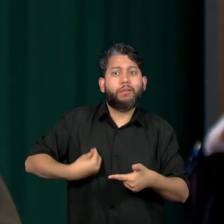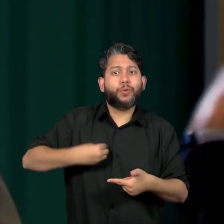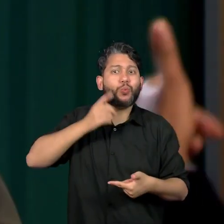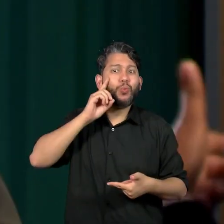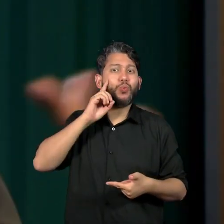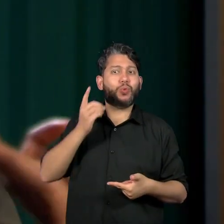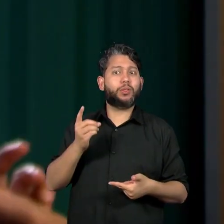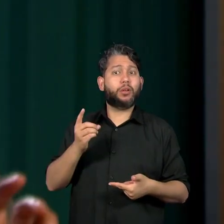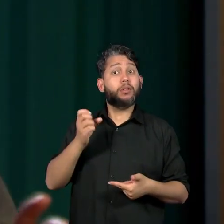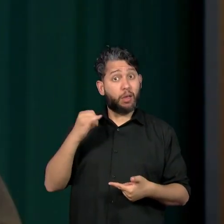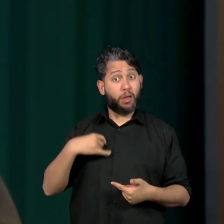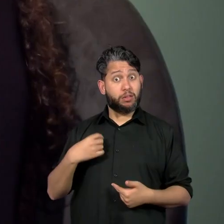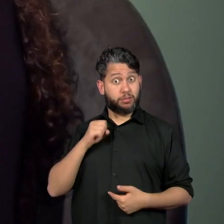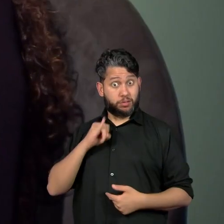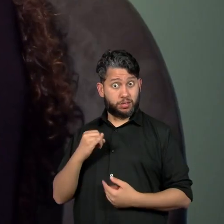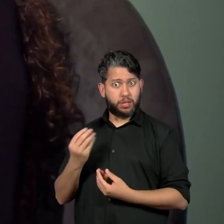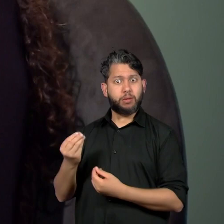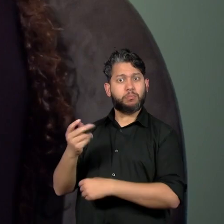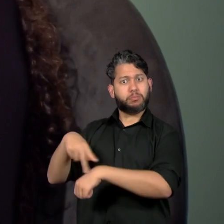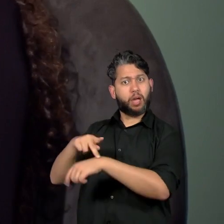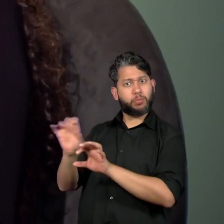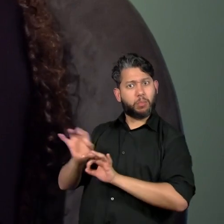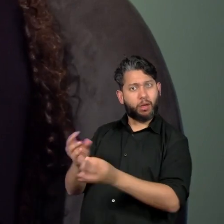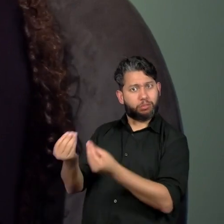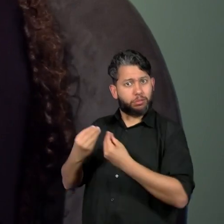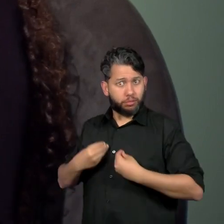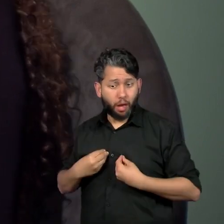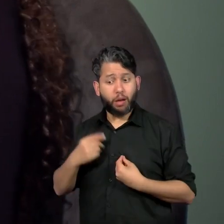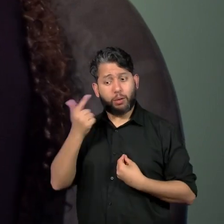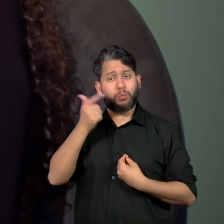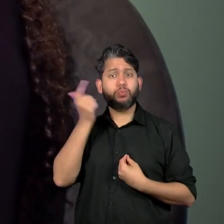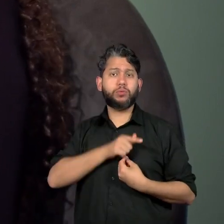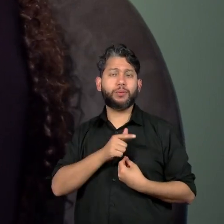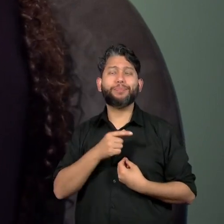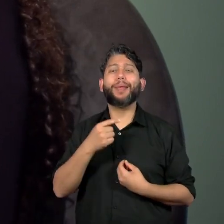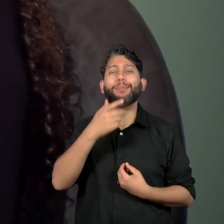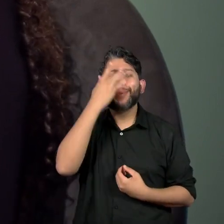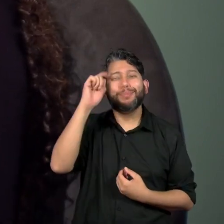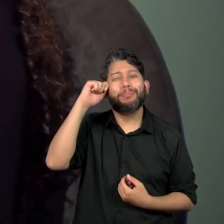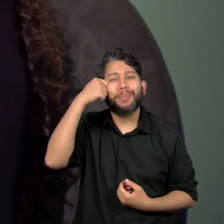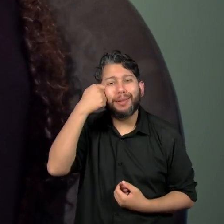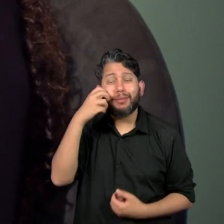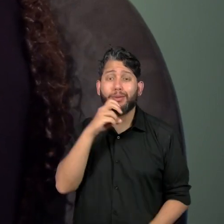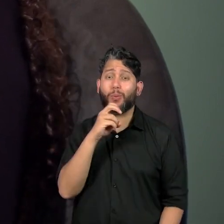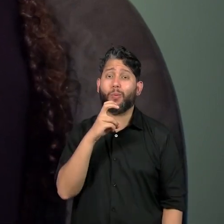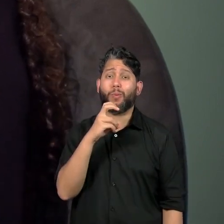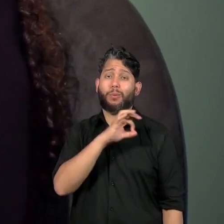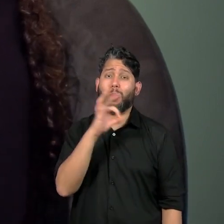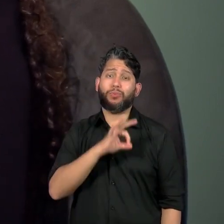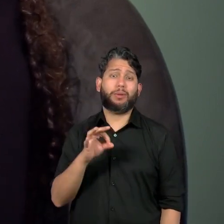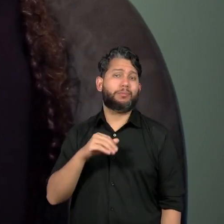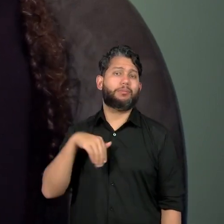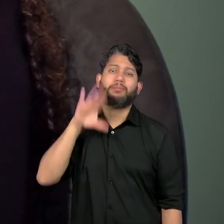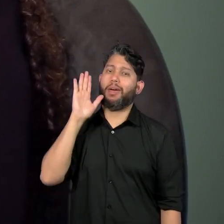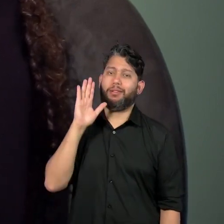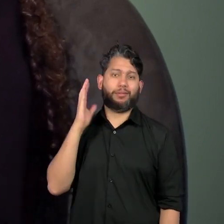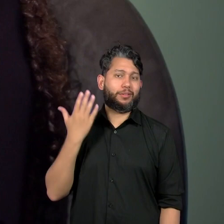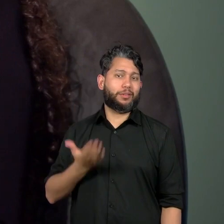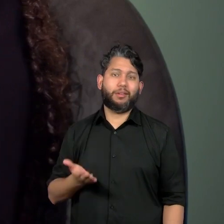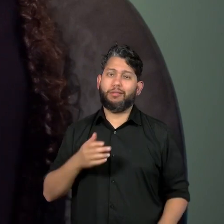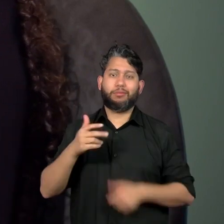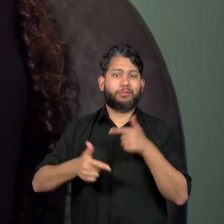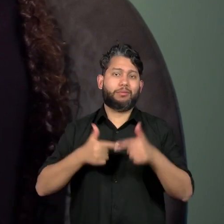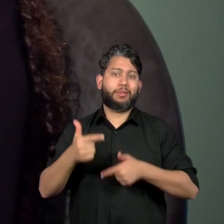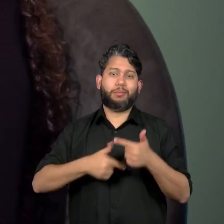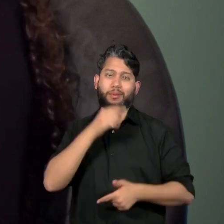também conseguem avançar na carreira, né? Nós, negros, somos mais da metade do mercado de trabalho ativo, nacional, né? Então, não dá